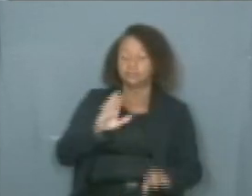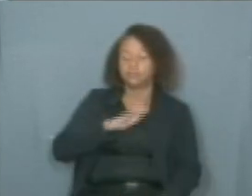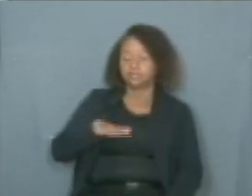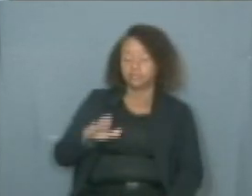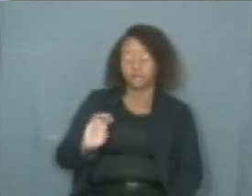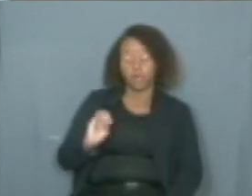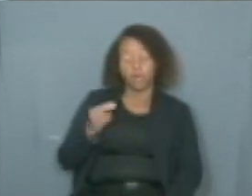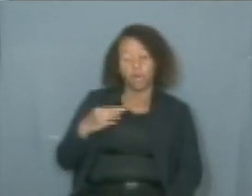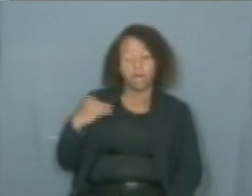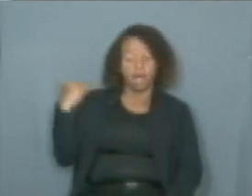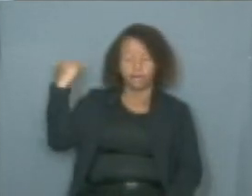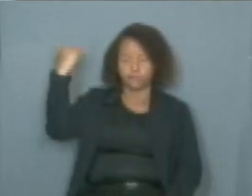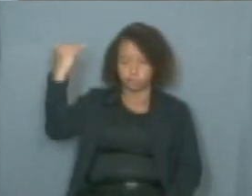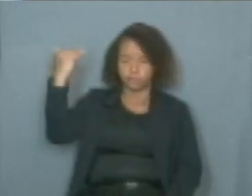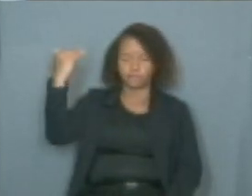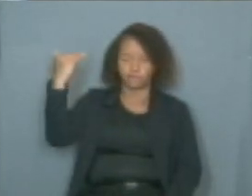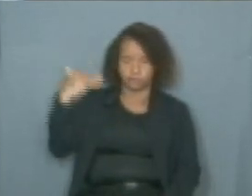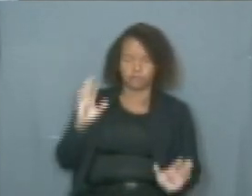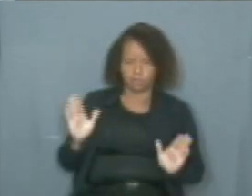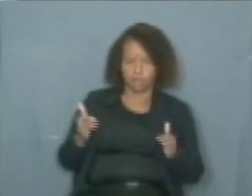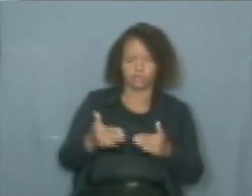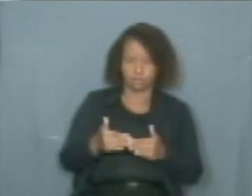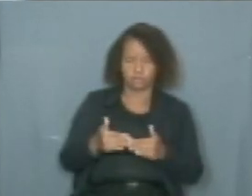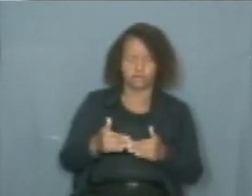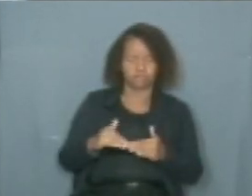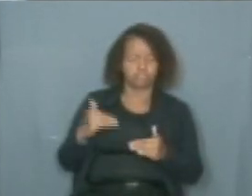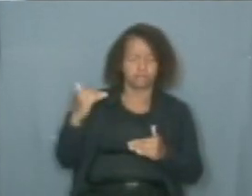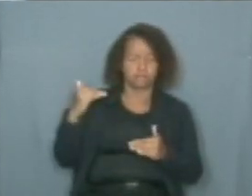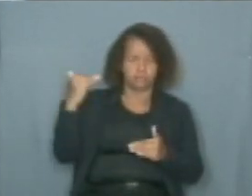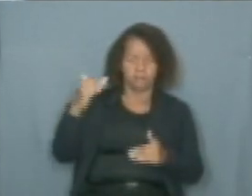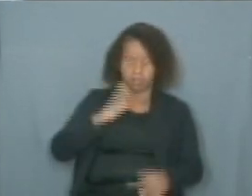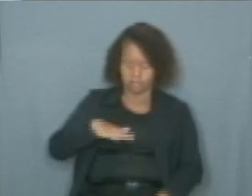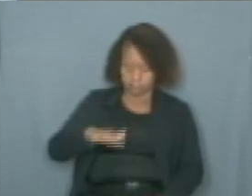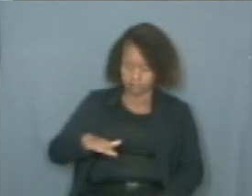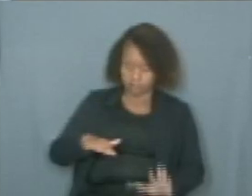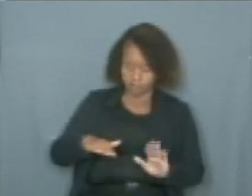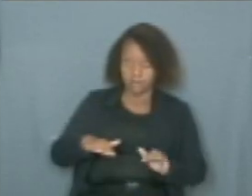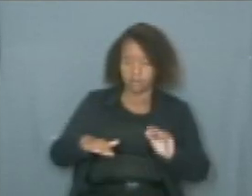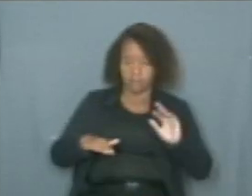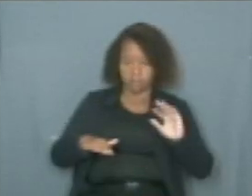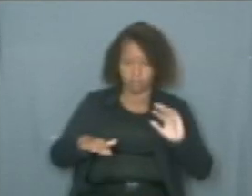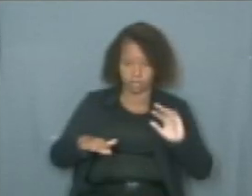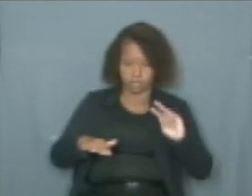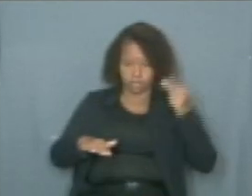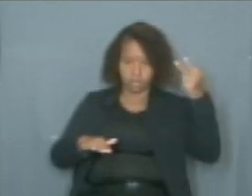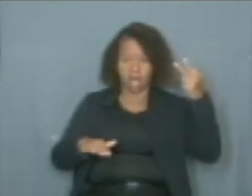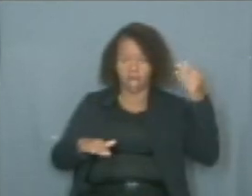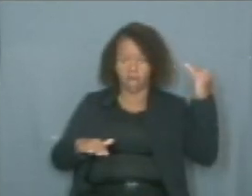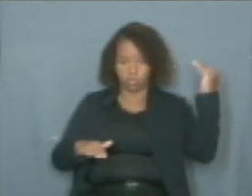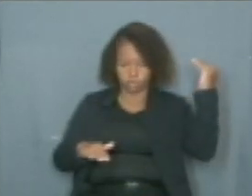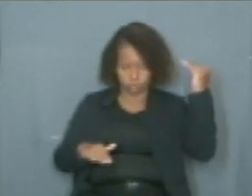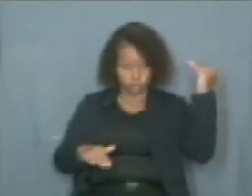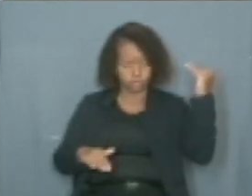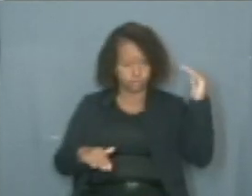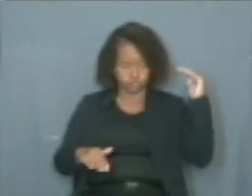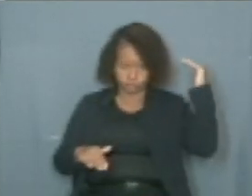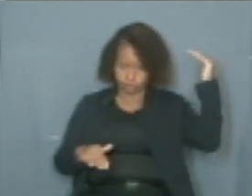crianças ou adultos, porque autistas crescem, crianças autistas viram adultos